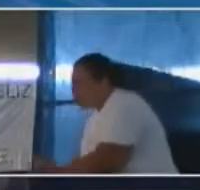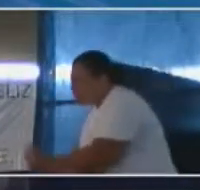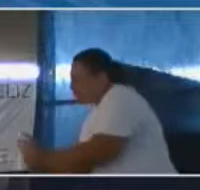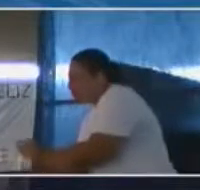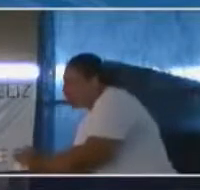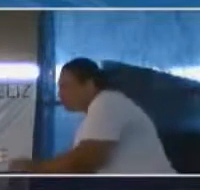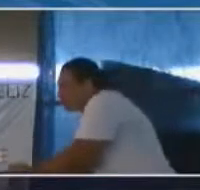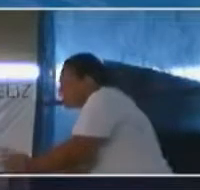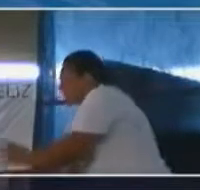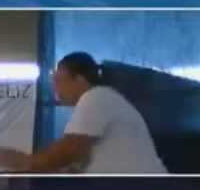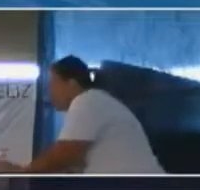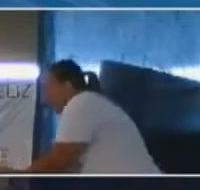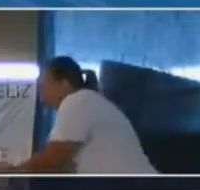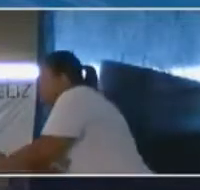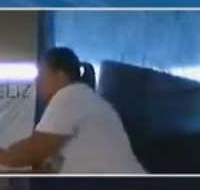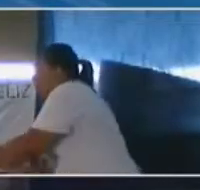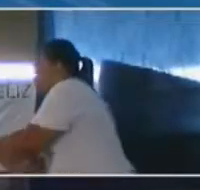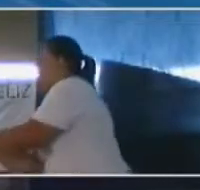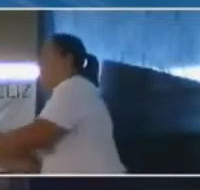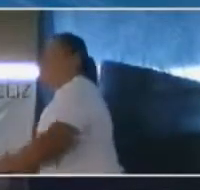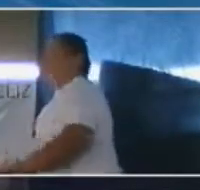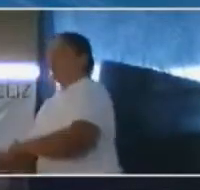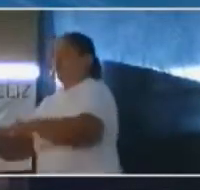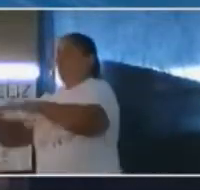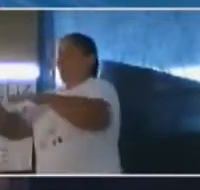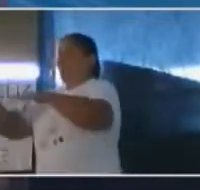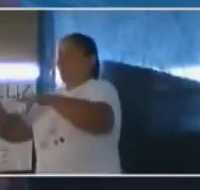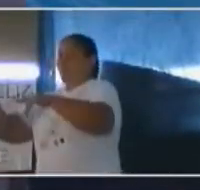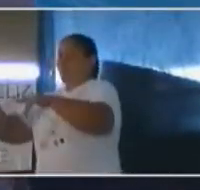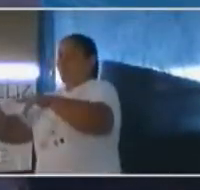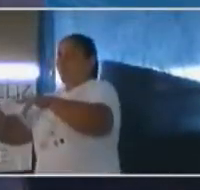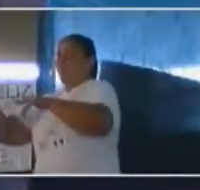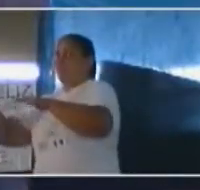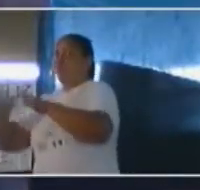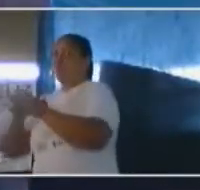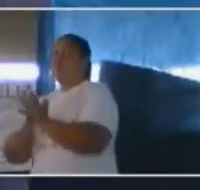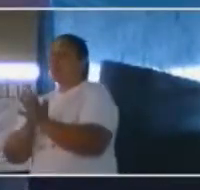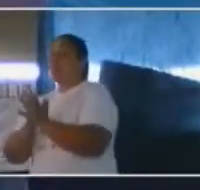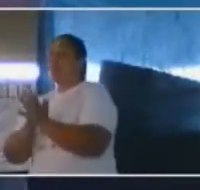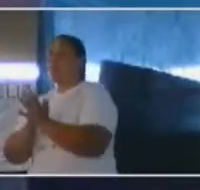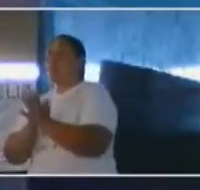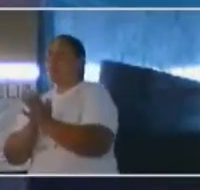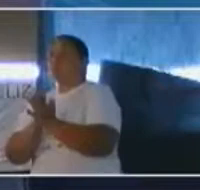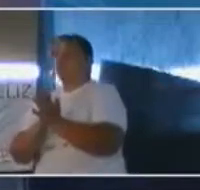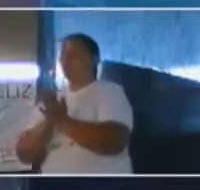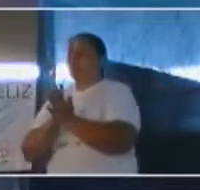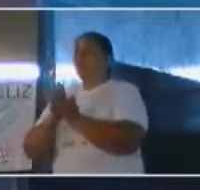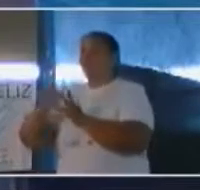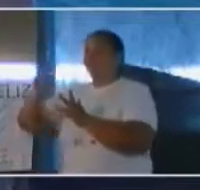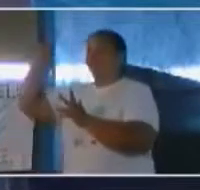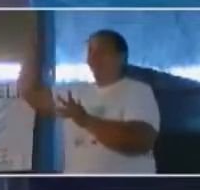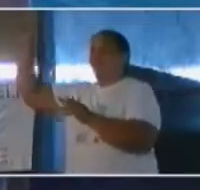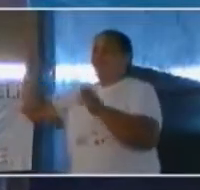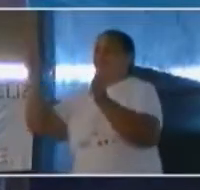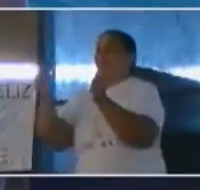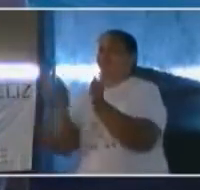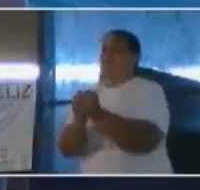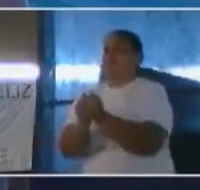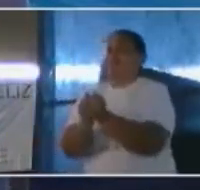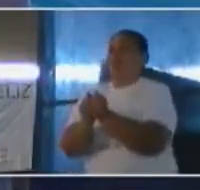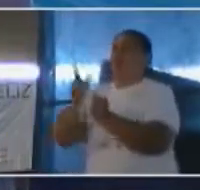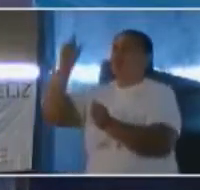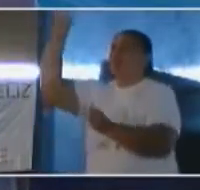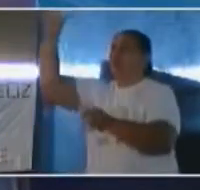pinhões, como o pessoal do Paranapanema disse ontem. Como Paulo disse, Deus está muito próximo.